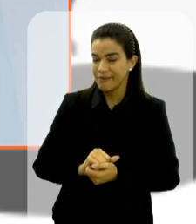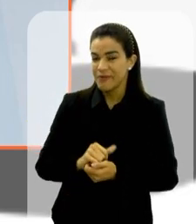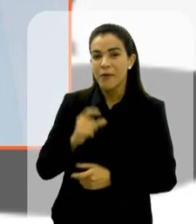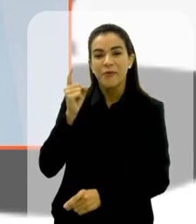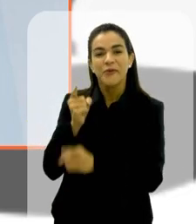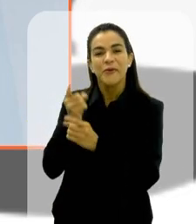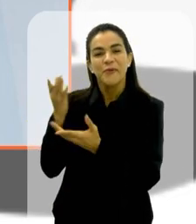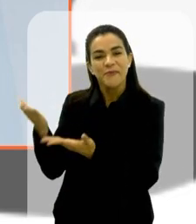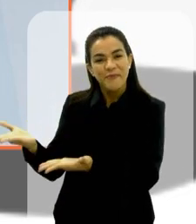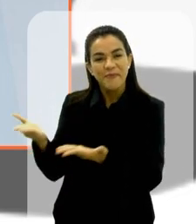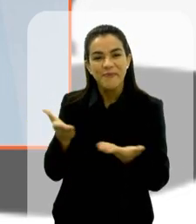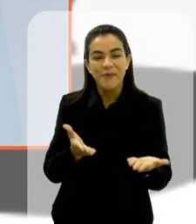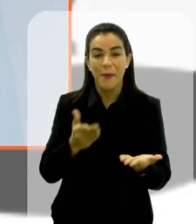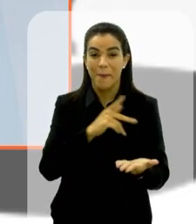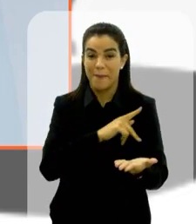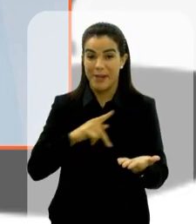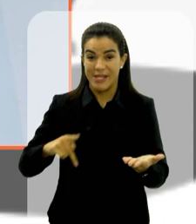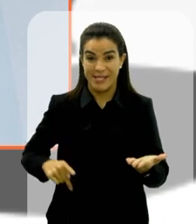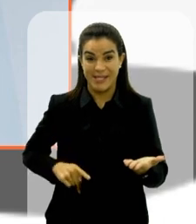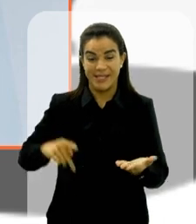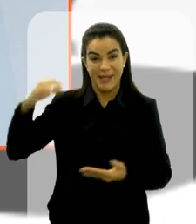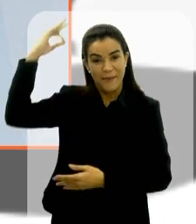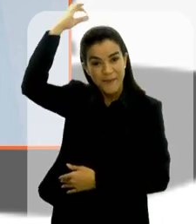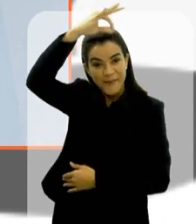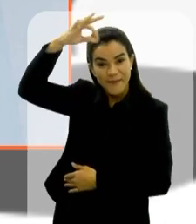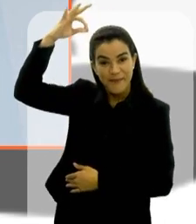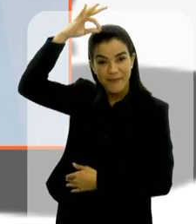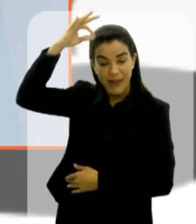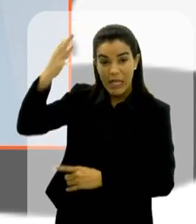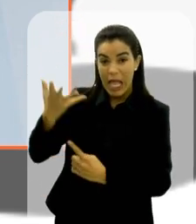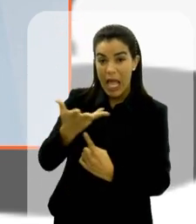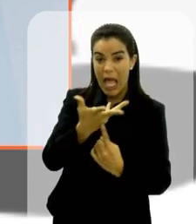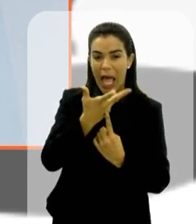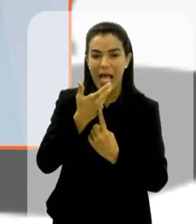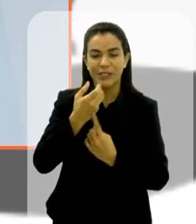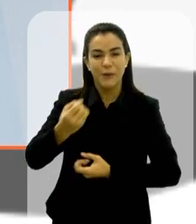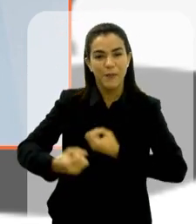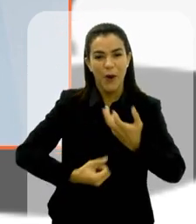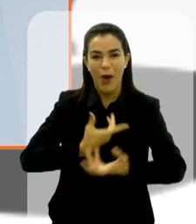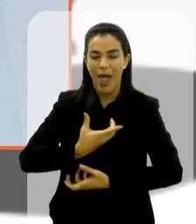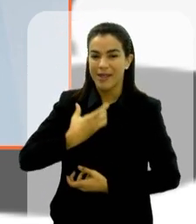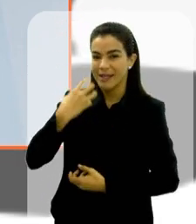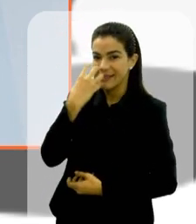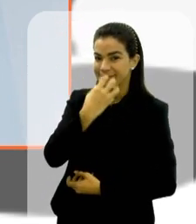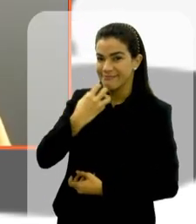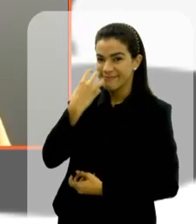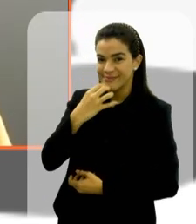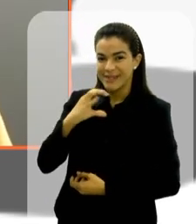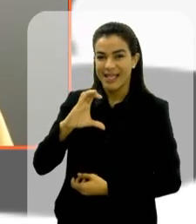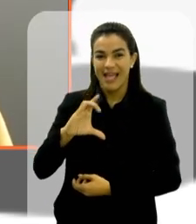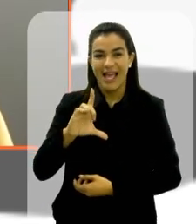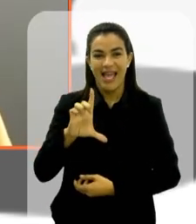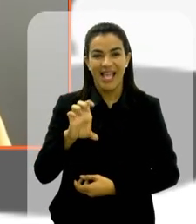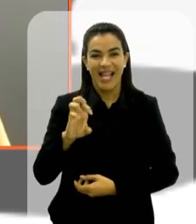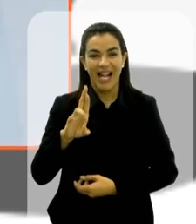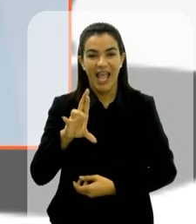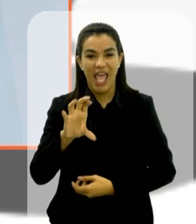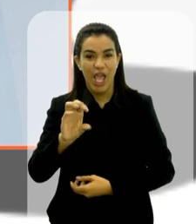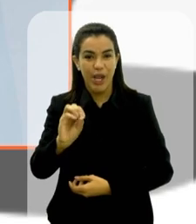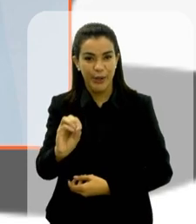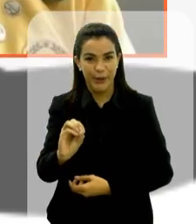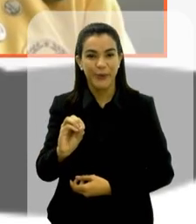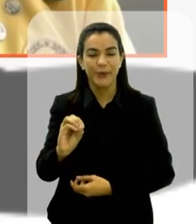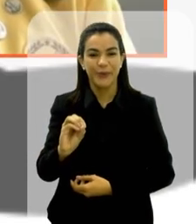o presidente da Academia Capixaba de Letras e Artes de Poetas Trovadores, o imortal Clério José Borges.